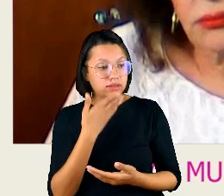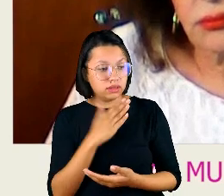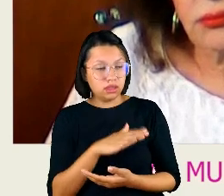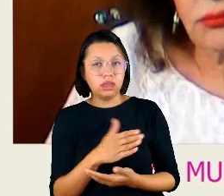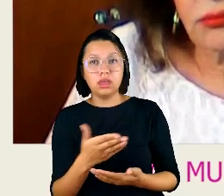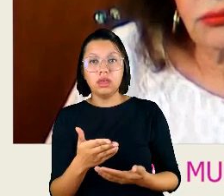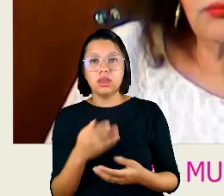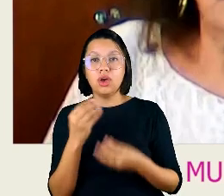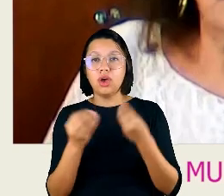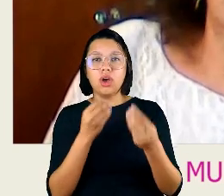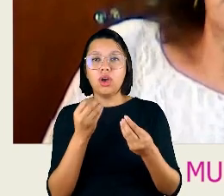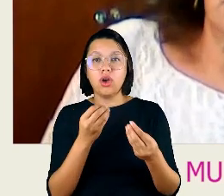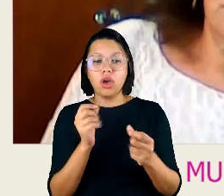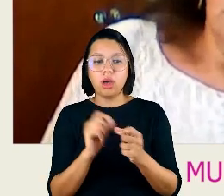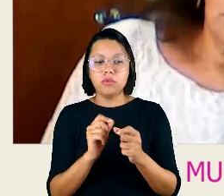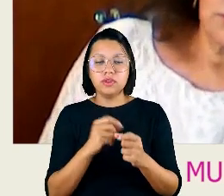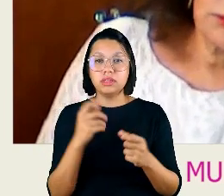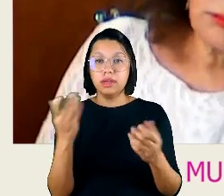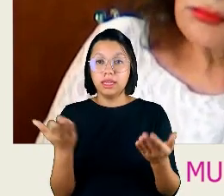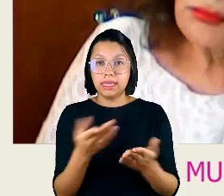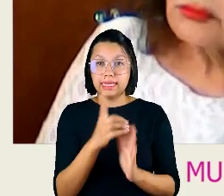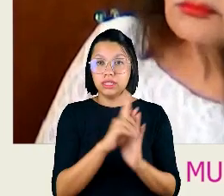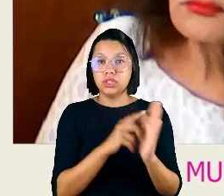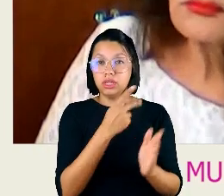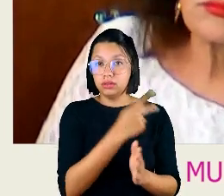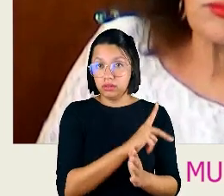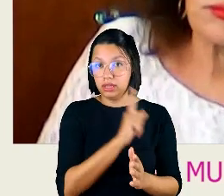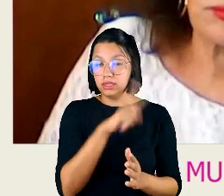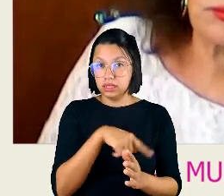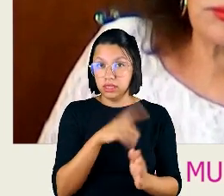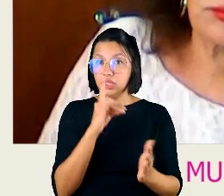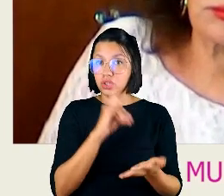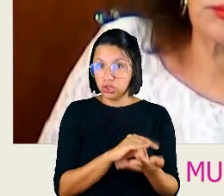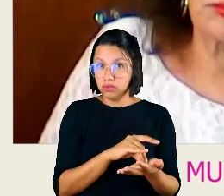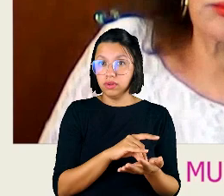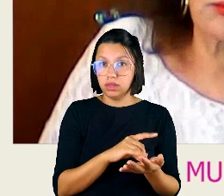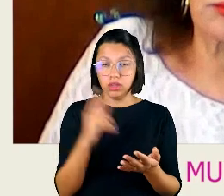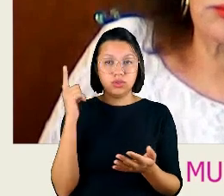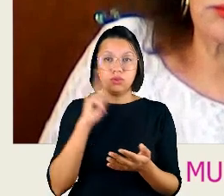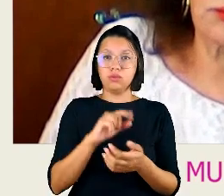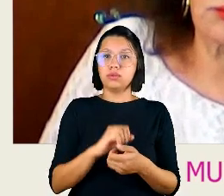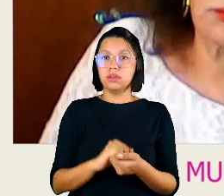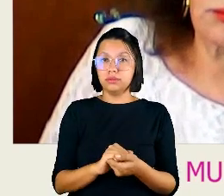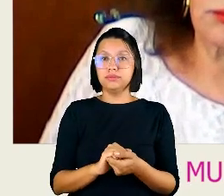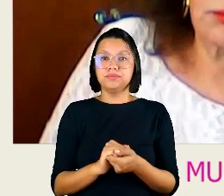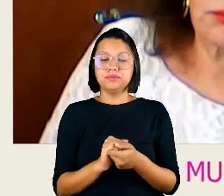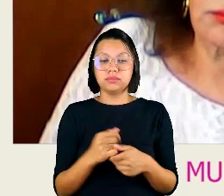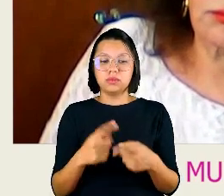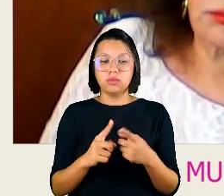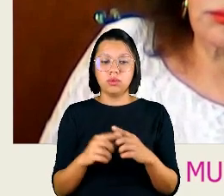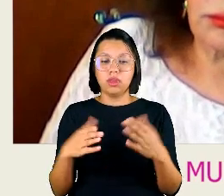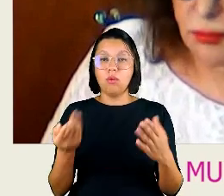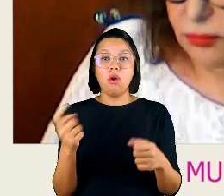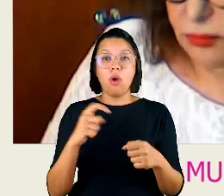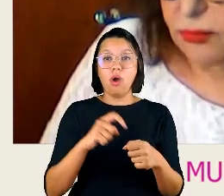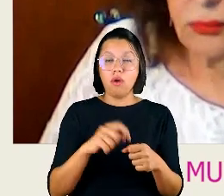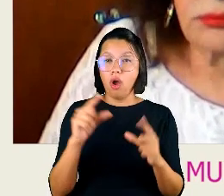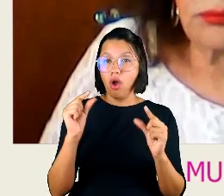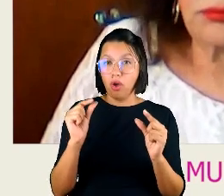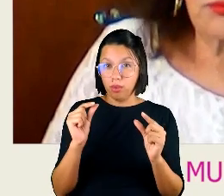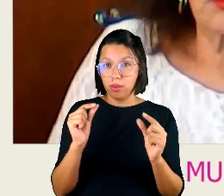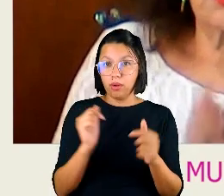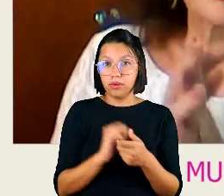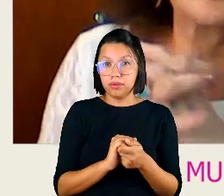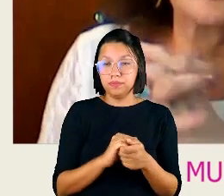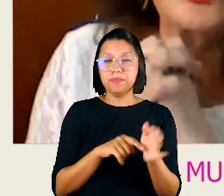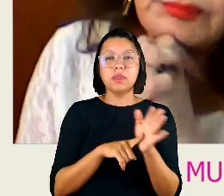enfim, esse direito dela seja de fato conquistado? Porque quando volta um pouco para a questão do governo,